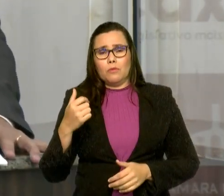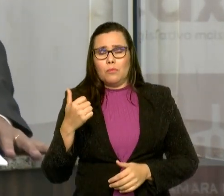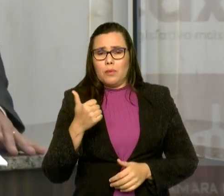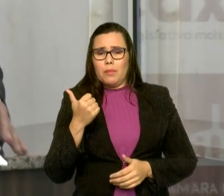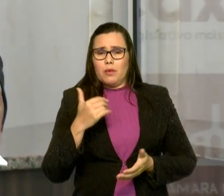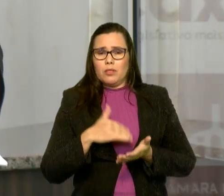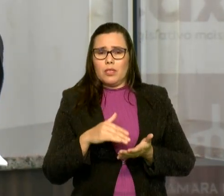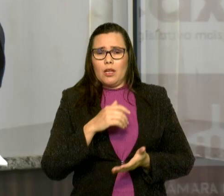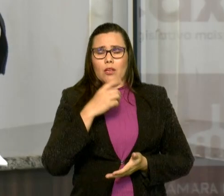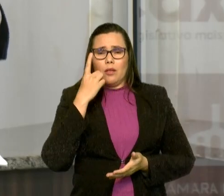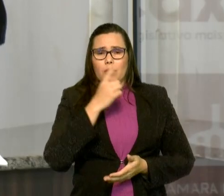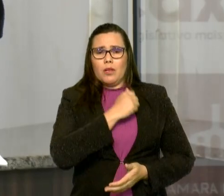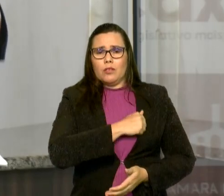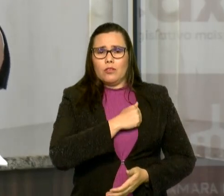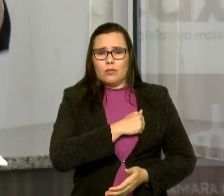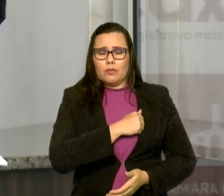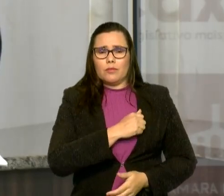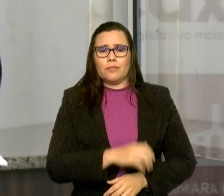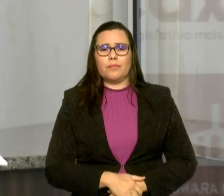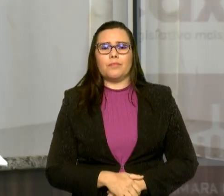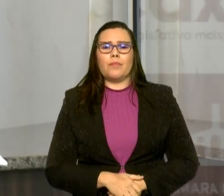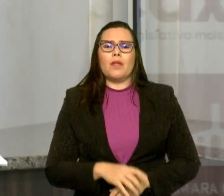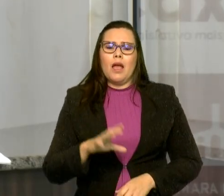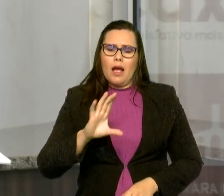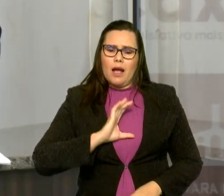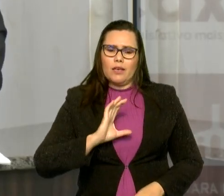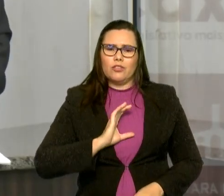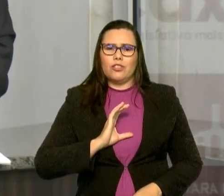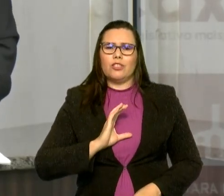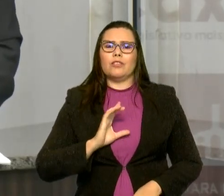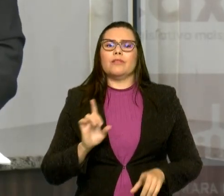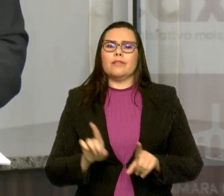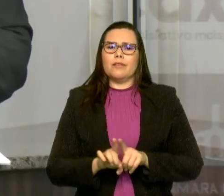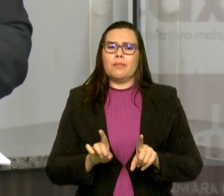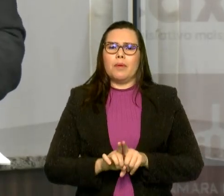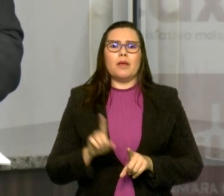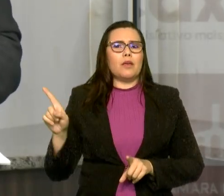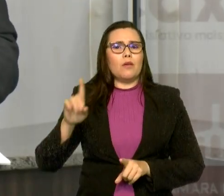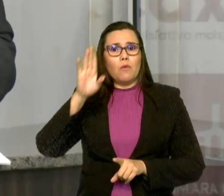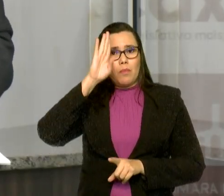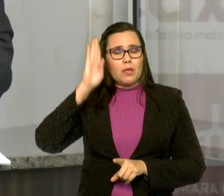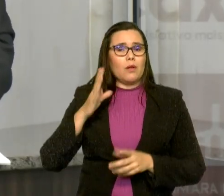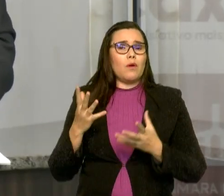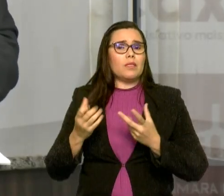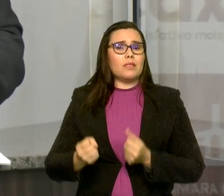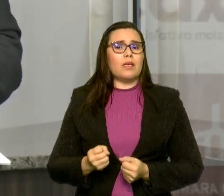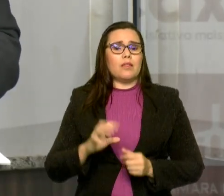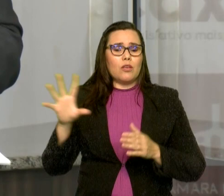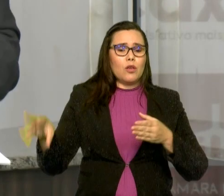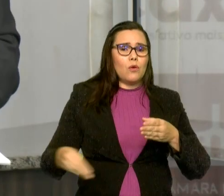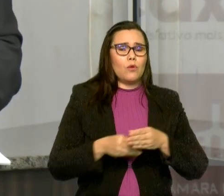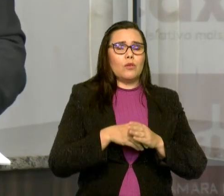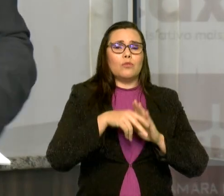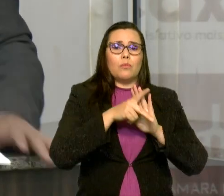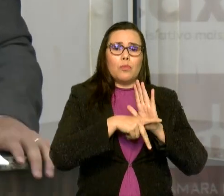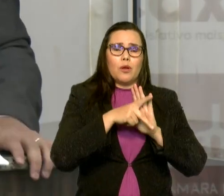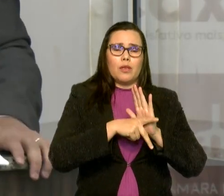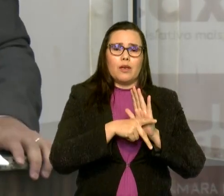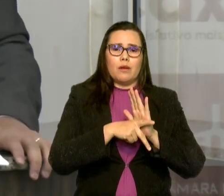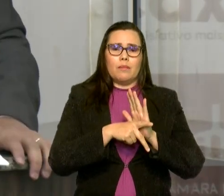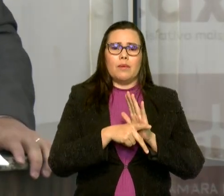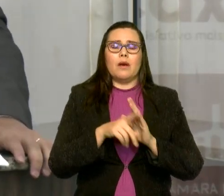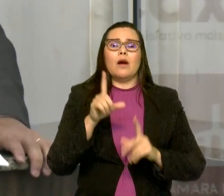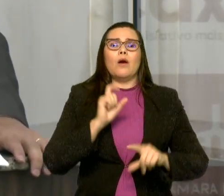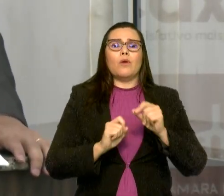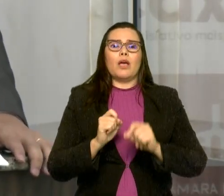Antônio Pereira, essa indicação, para que Caxias também seja admitida pelo governador do Estado no programa Nosso Centro, um programa importantíssimo que vem